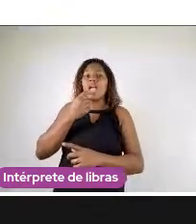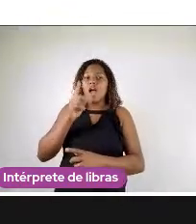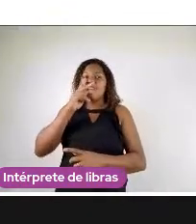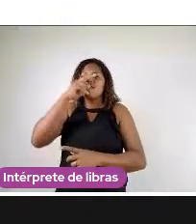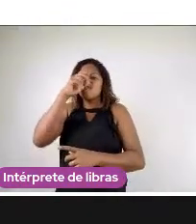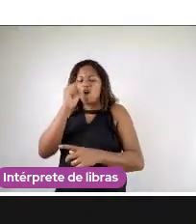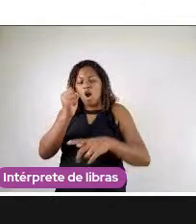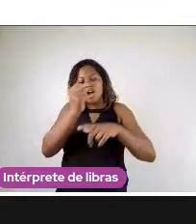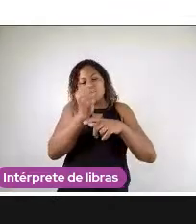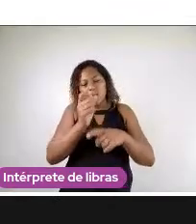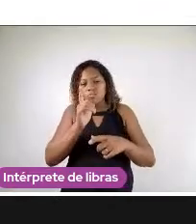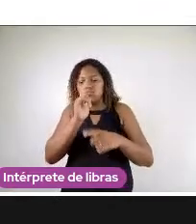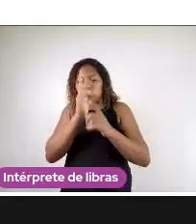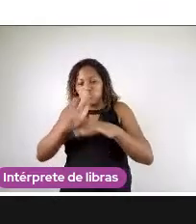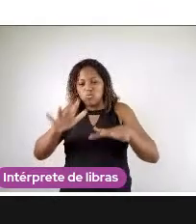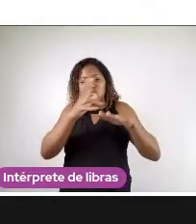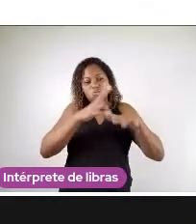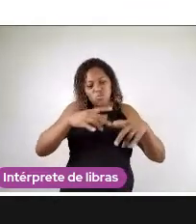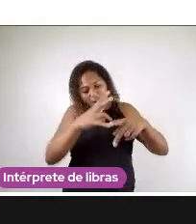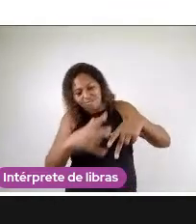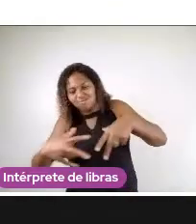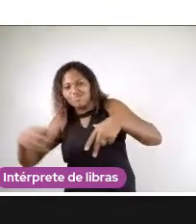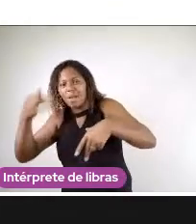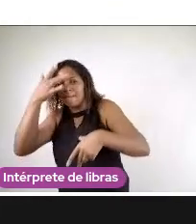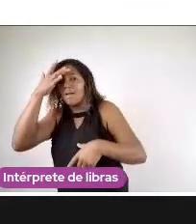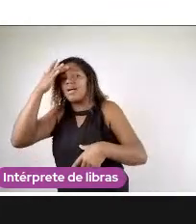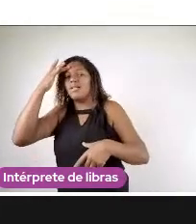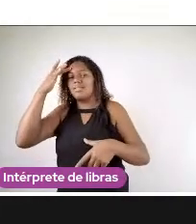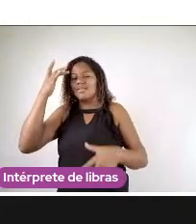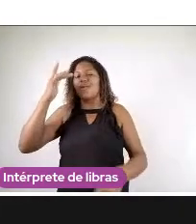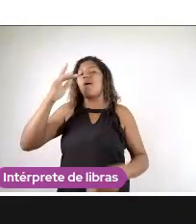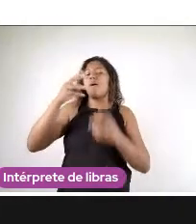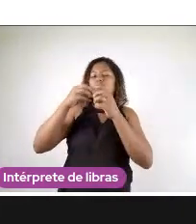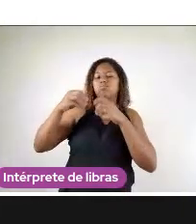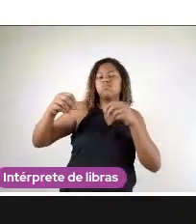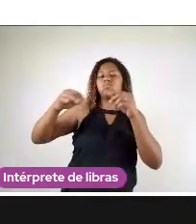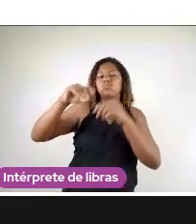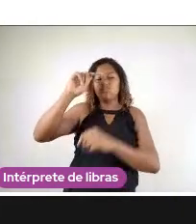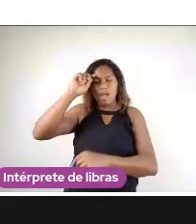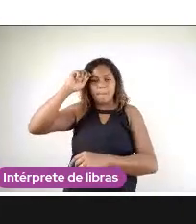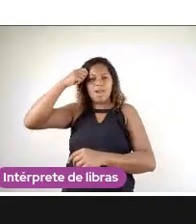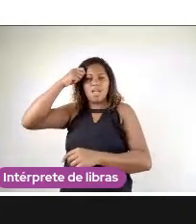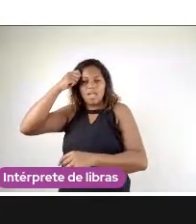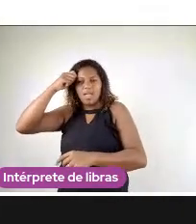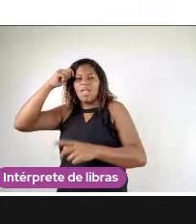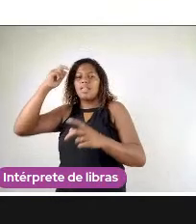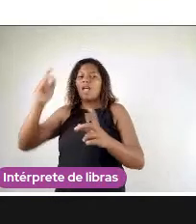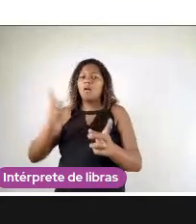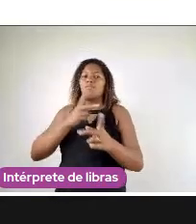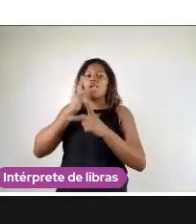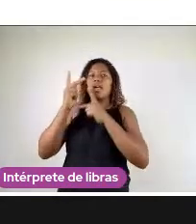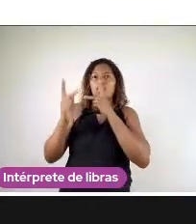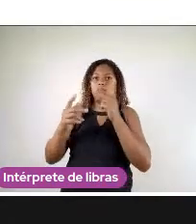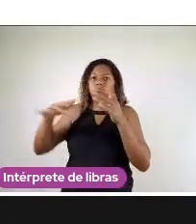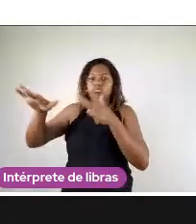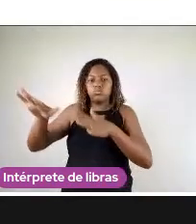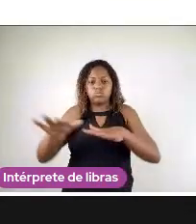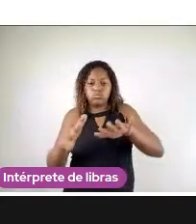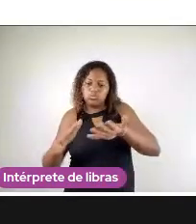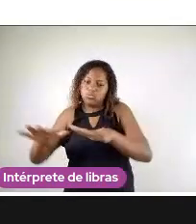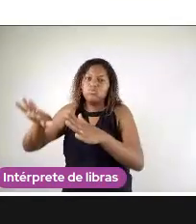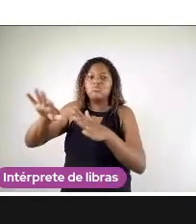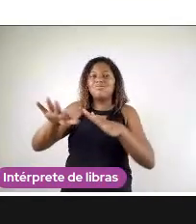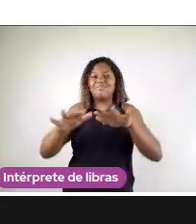cuidado que hoje tá levando gente. Areia preta que o vento move, a gaivota tá caçando peixe rente à